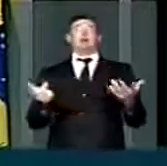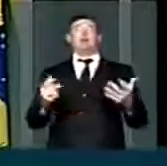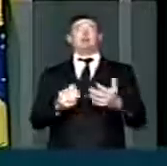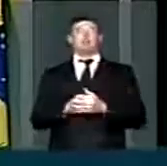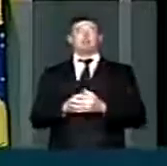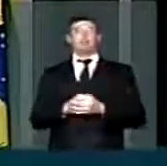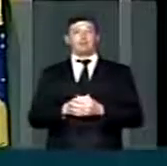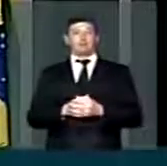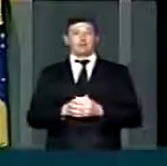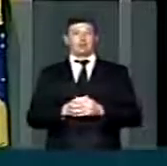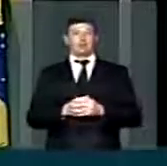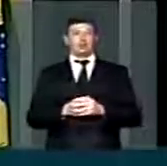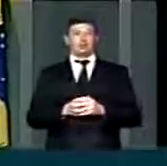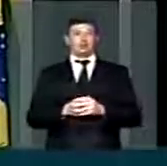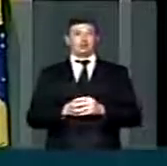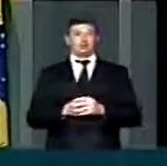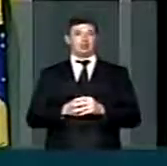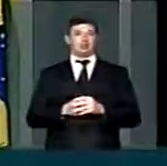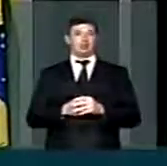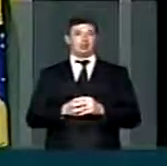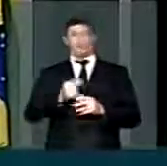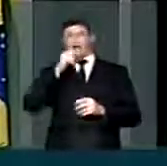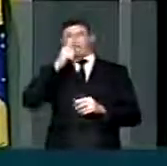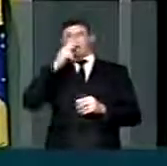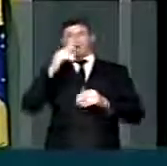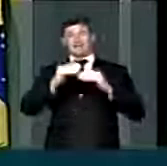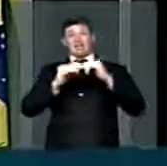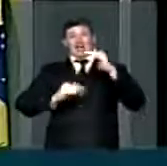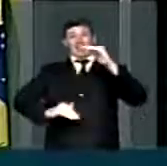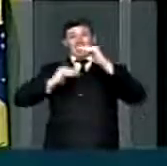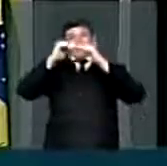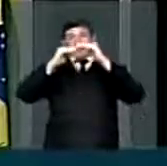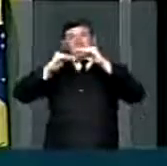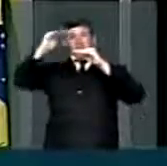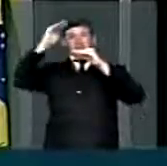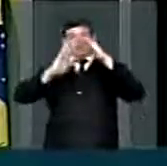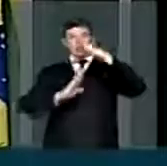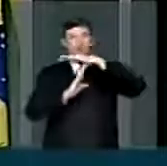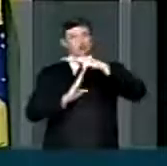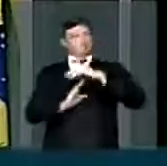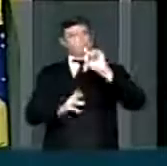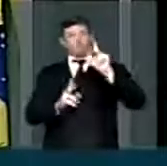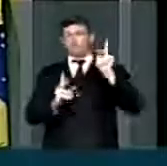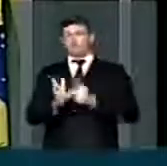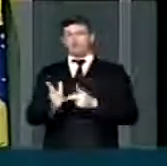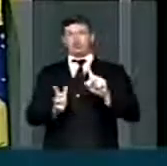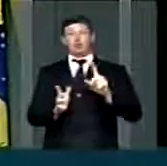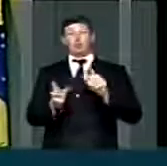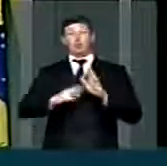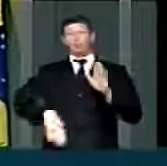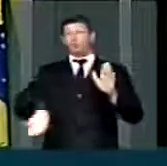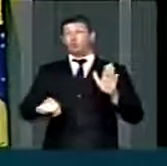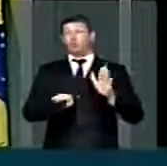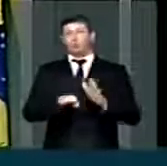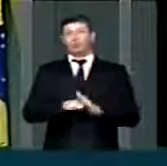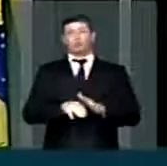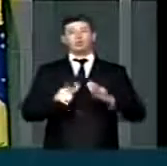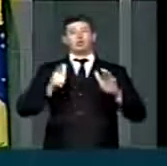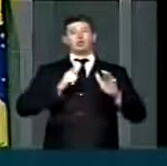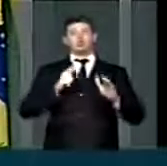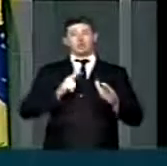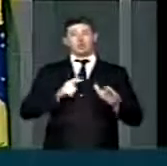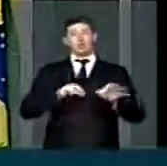as águas represadas estariam acima do limite. Não é verdade. Tudo está absolutamente dentro